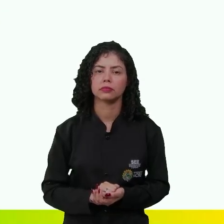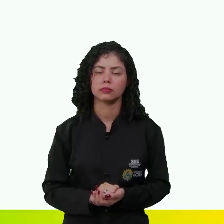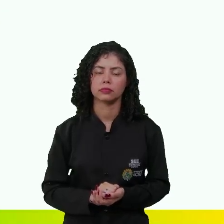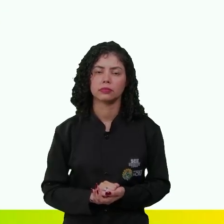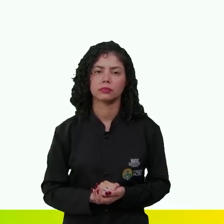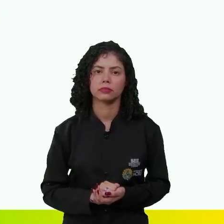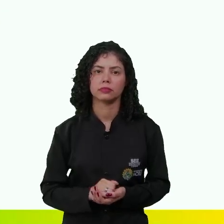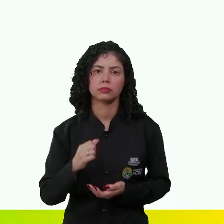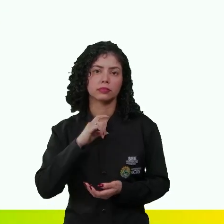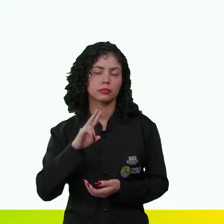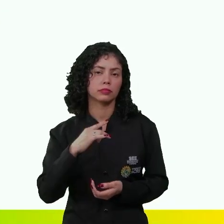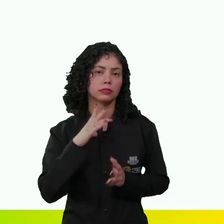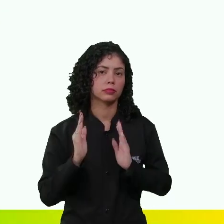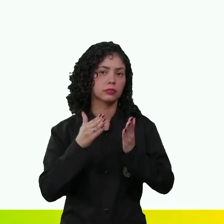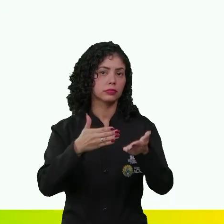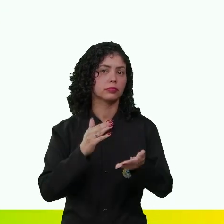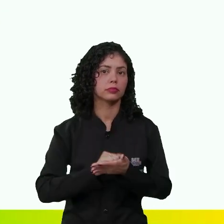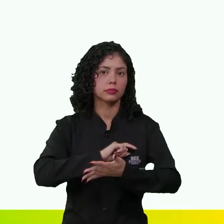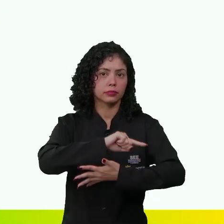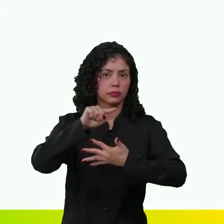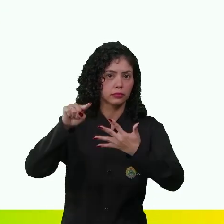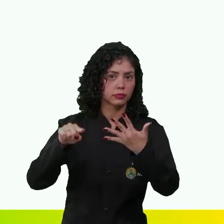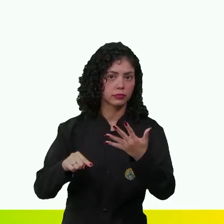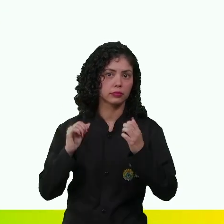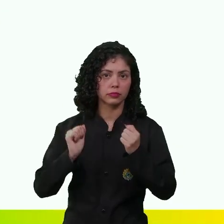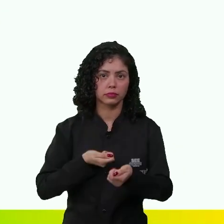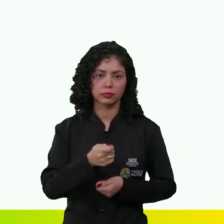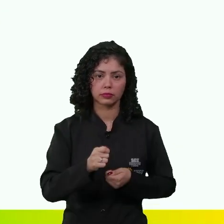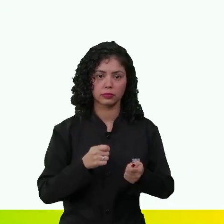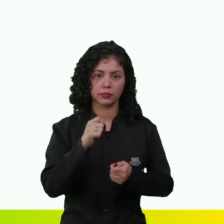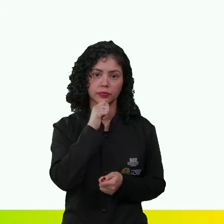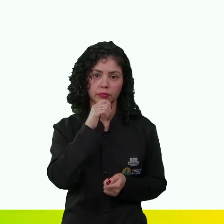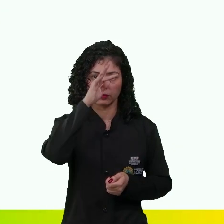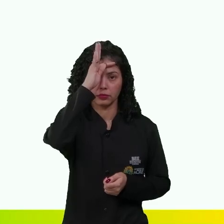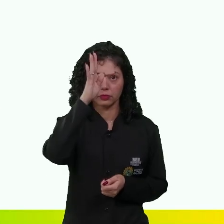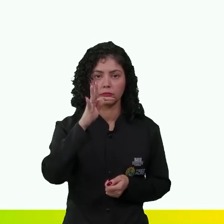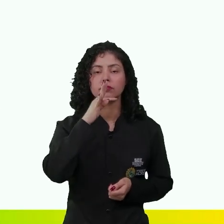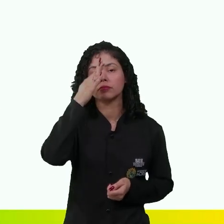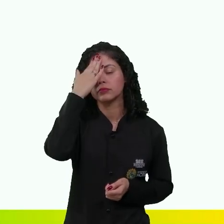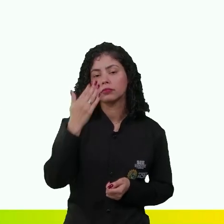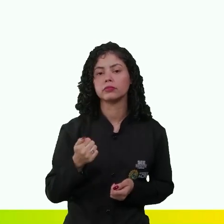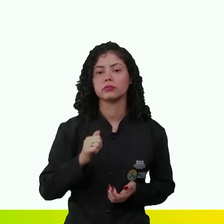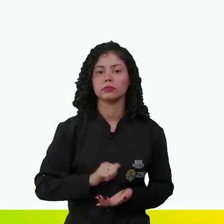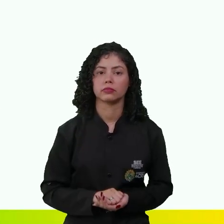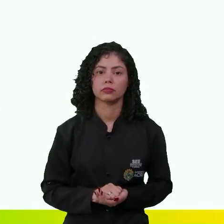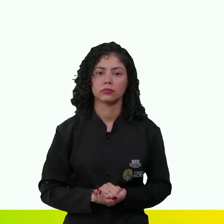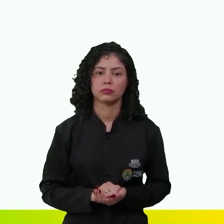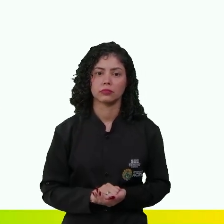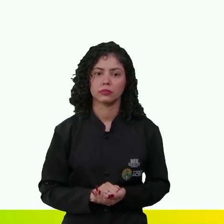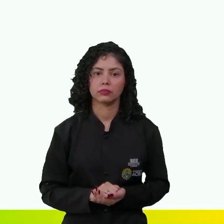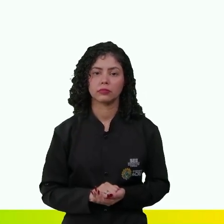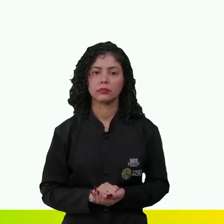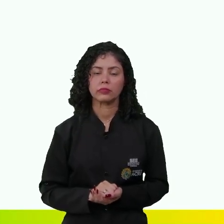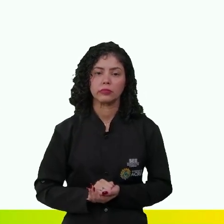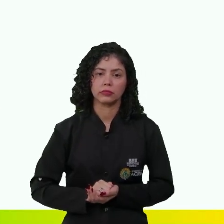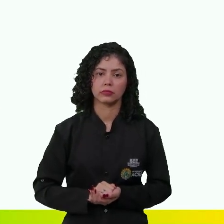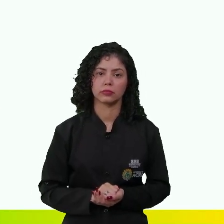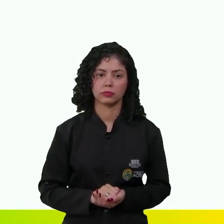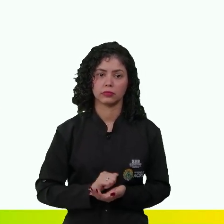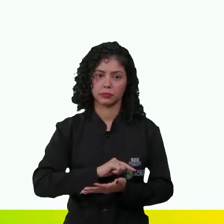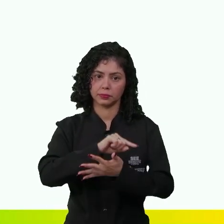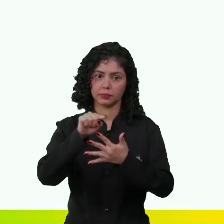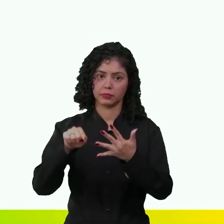Essa historicidade vai direcionar para o quê? Para a manutenção da tradição de saberes dentro de um universo que